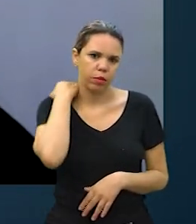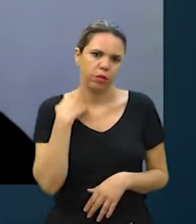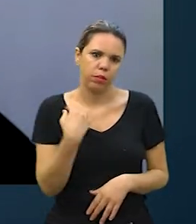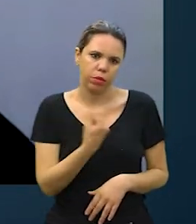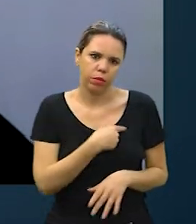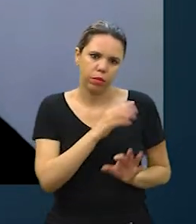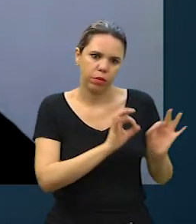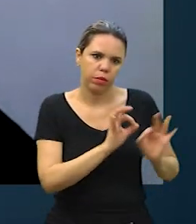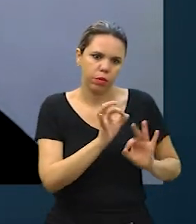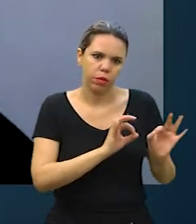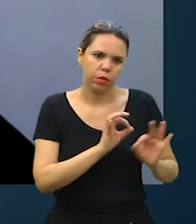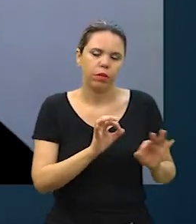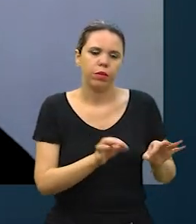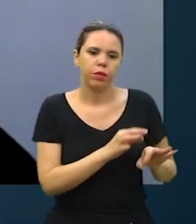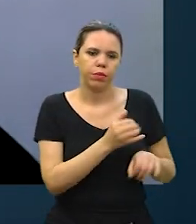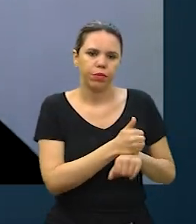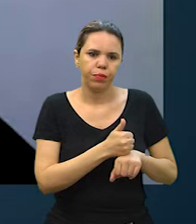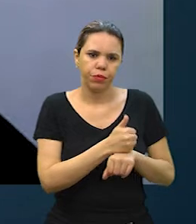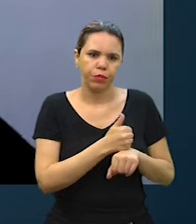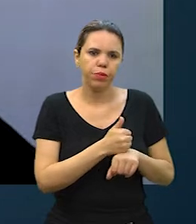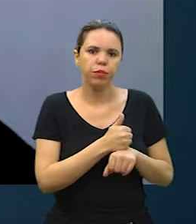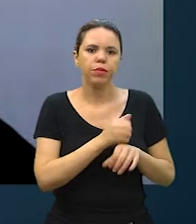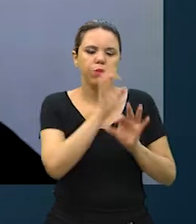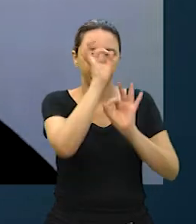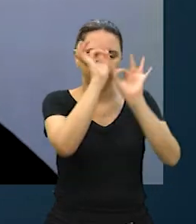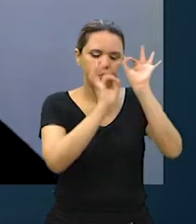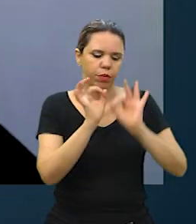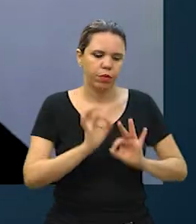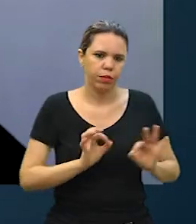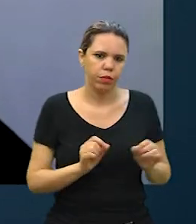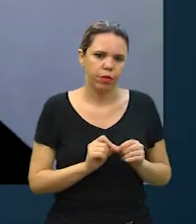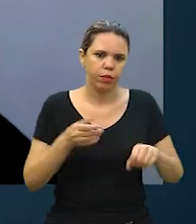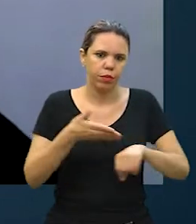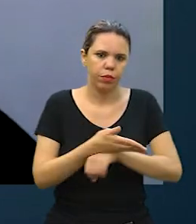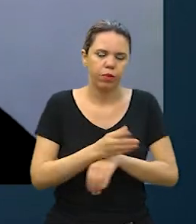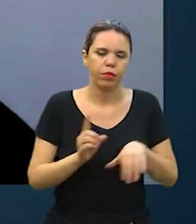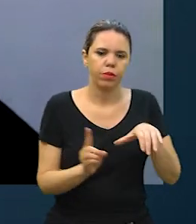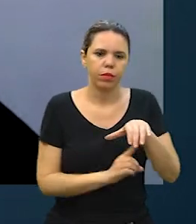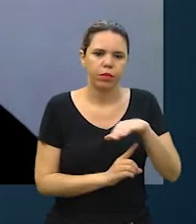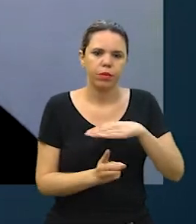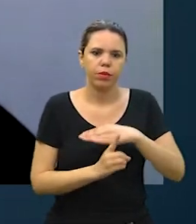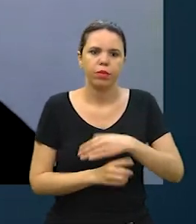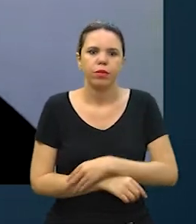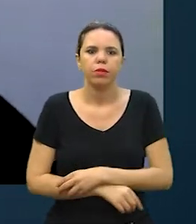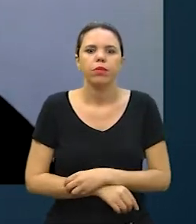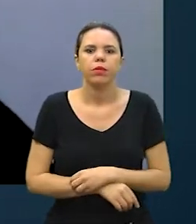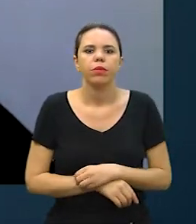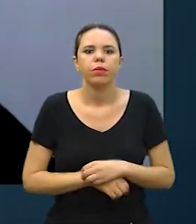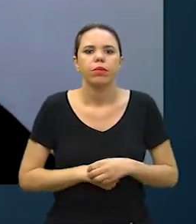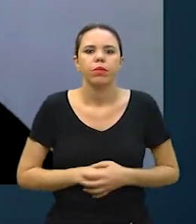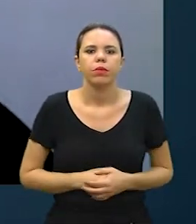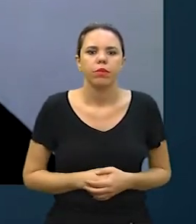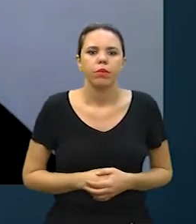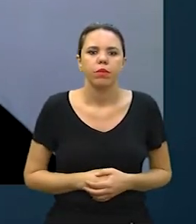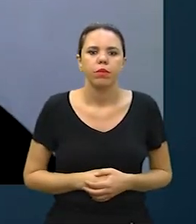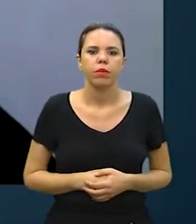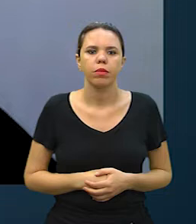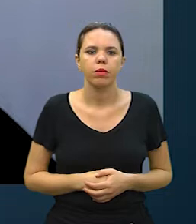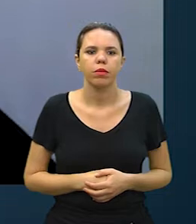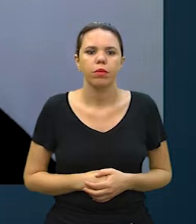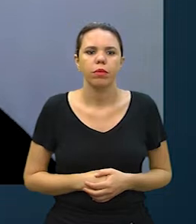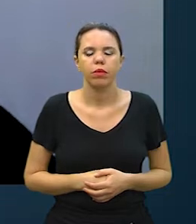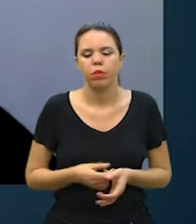claro, preparou toda a costureira, toda paramentada para ir fazer a visita ao cliente. É, desde